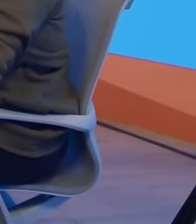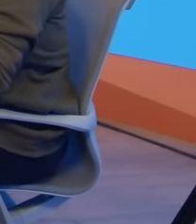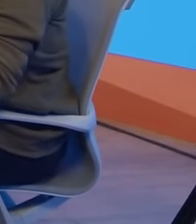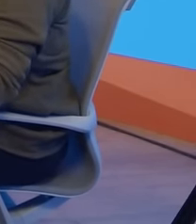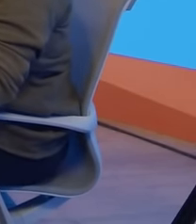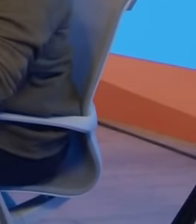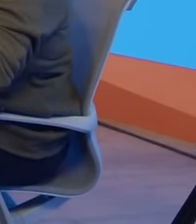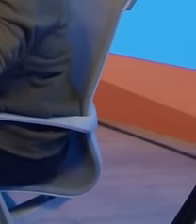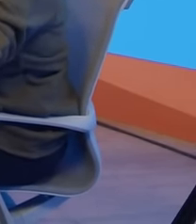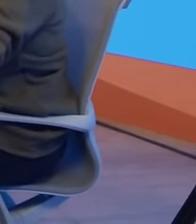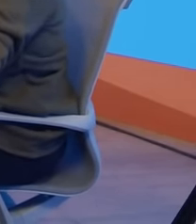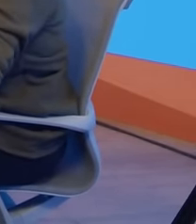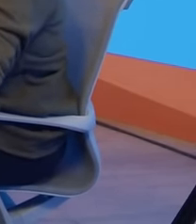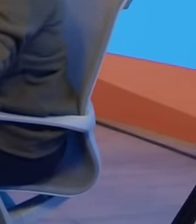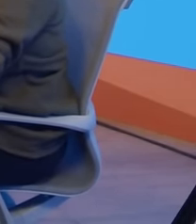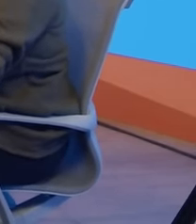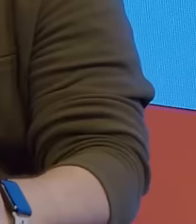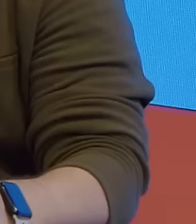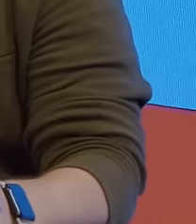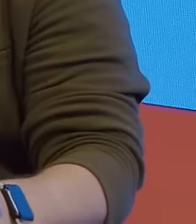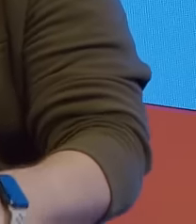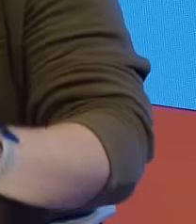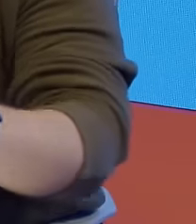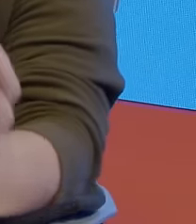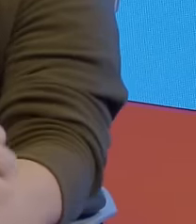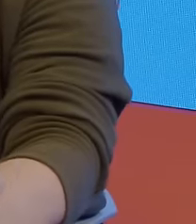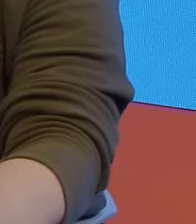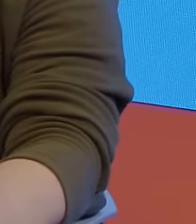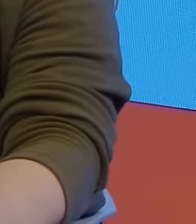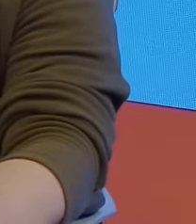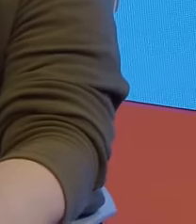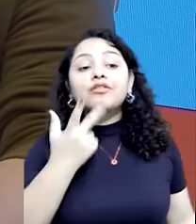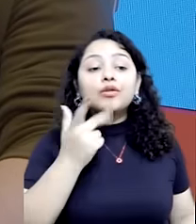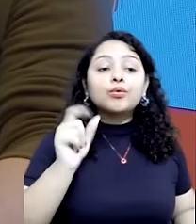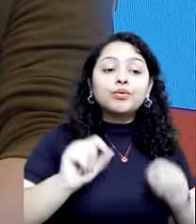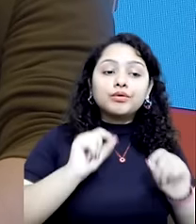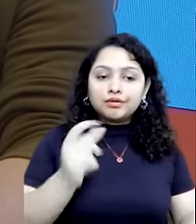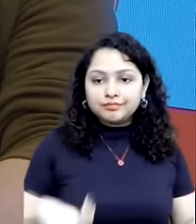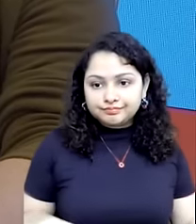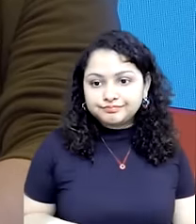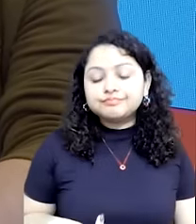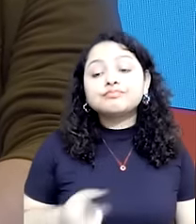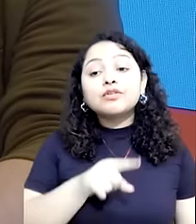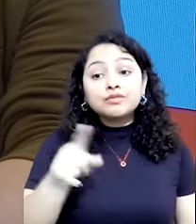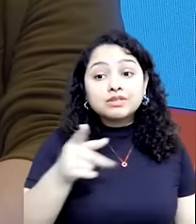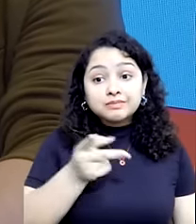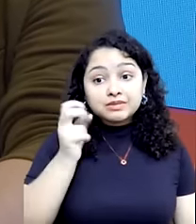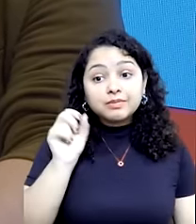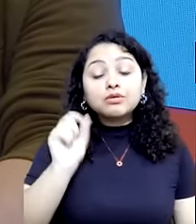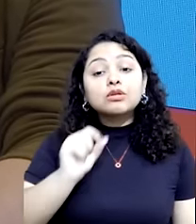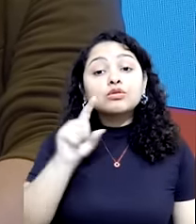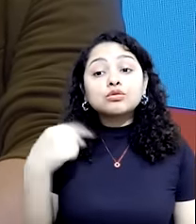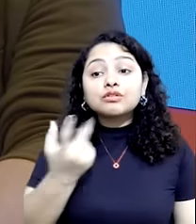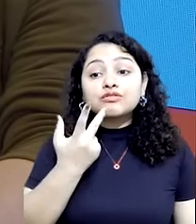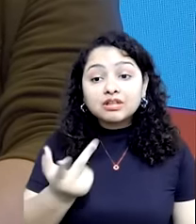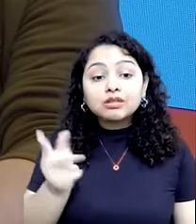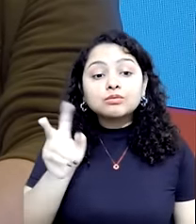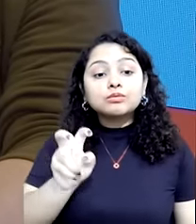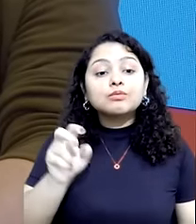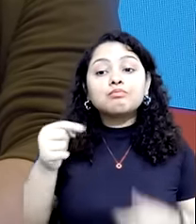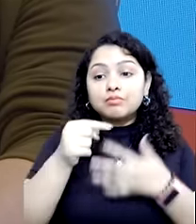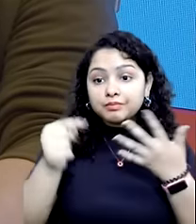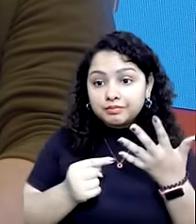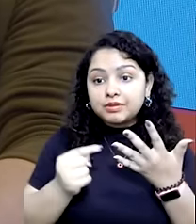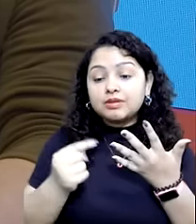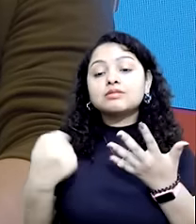youtuber já desisti não ten ten recurso e aí a gente faz o seguinte vocês devem ter percebido que a gente fala que muito do que é